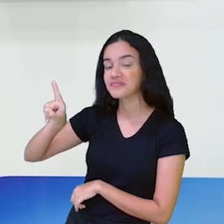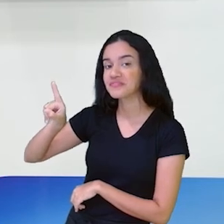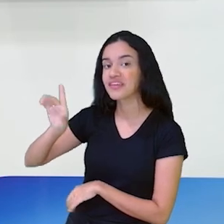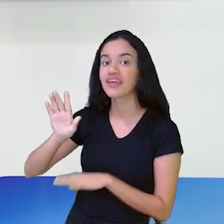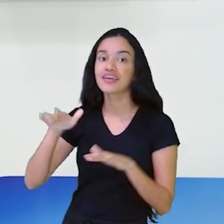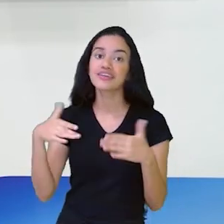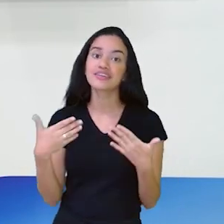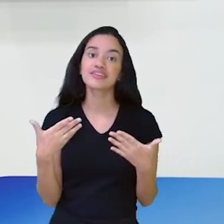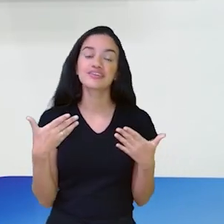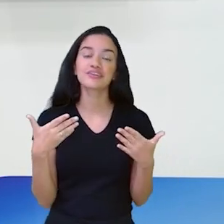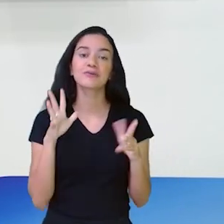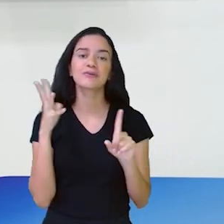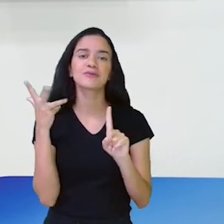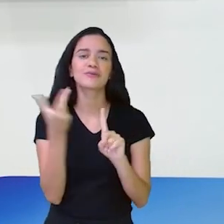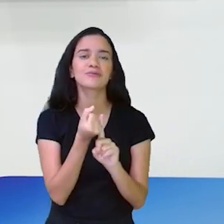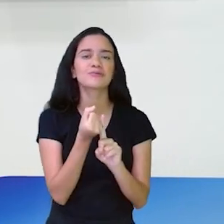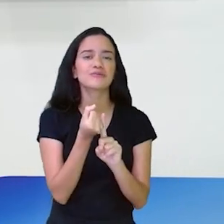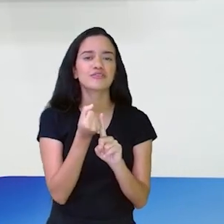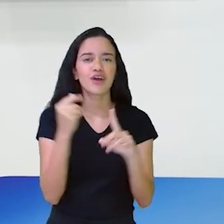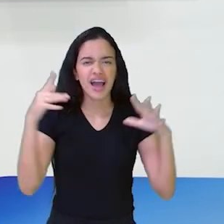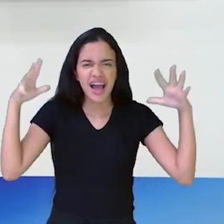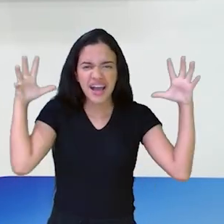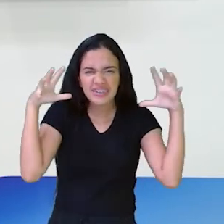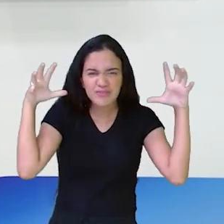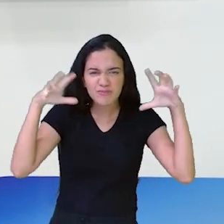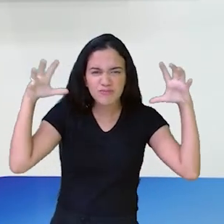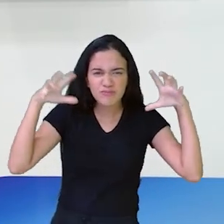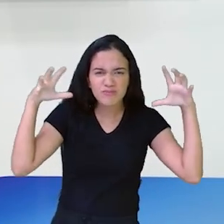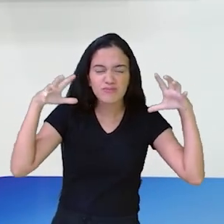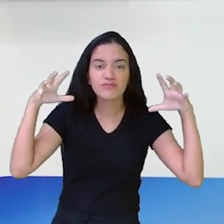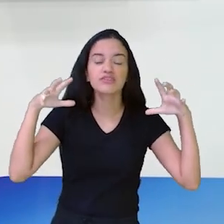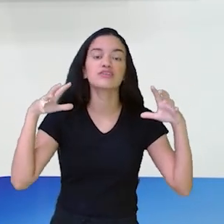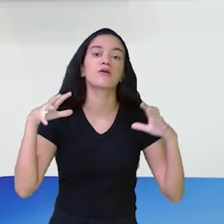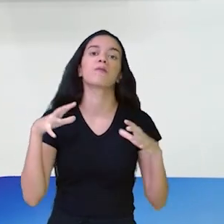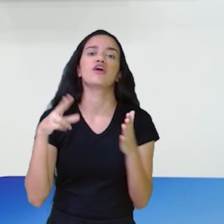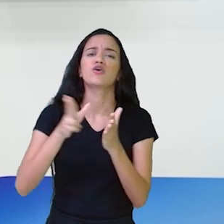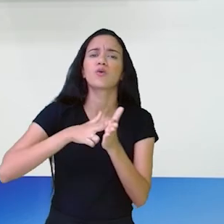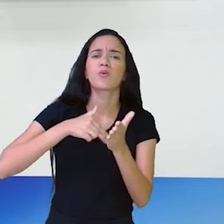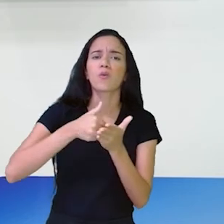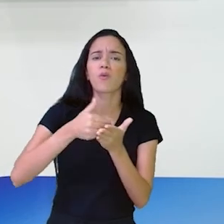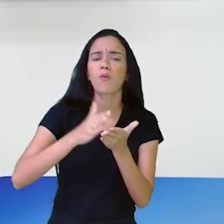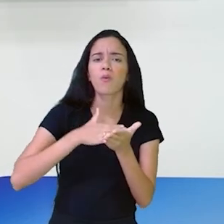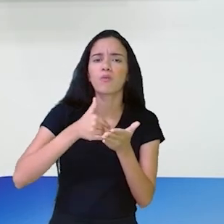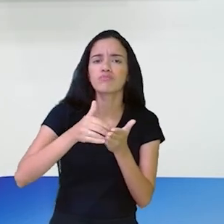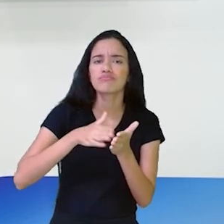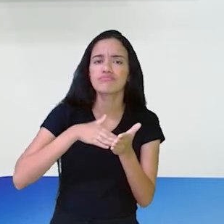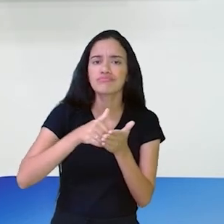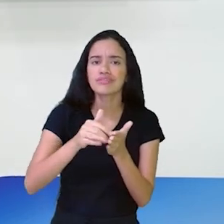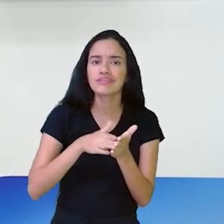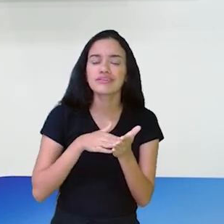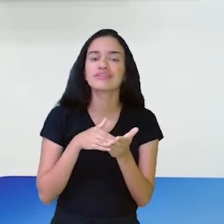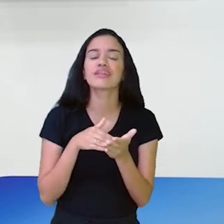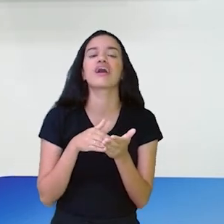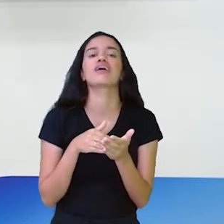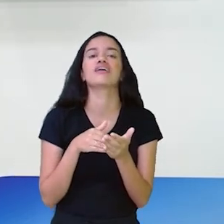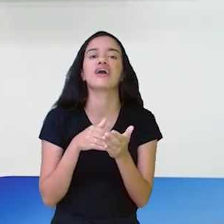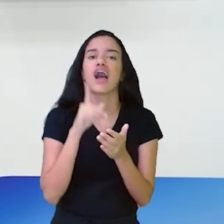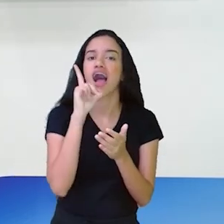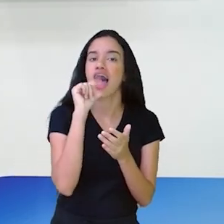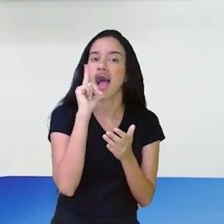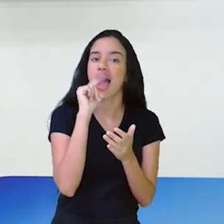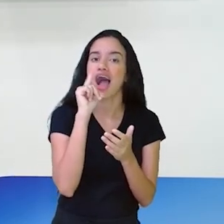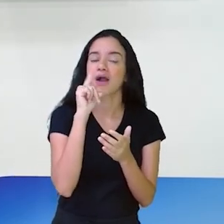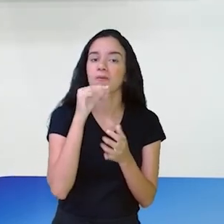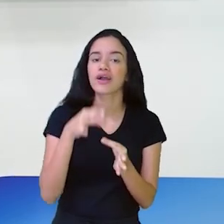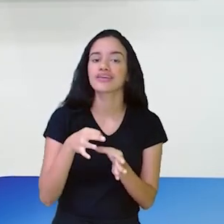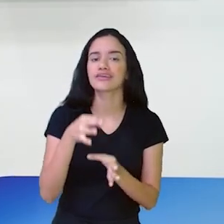foi a nossa arte, o nosso monstrinho, feito aí com tinta guache, água e canudo. E eu espero que